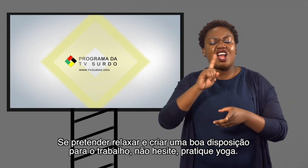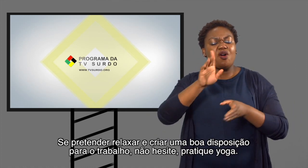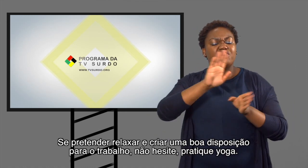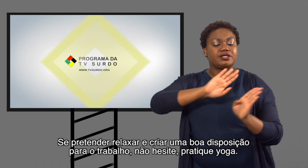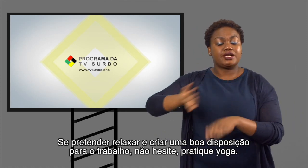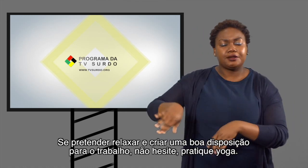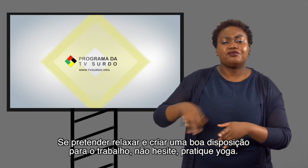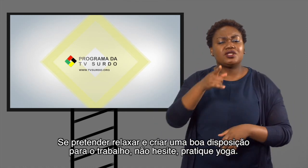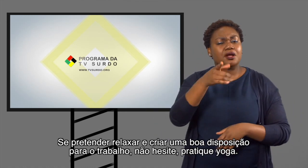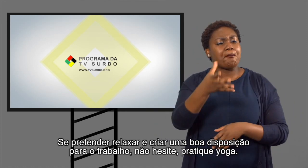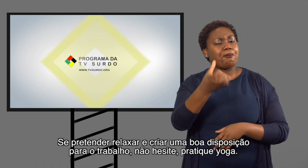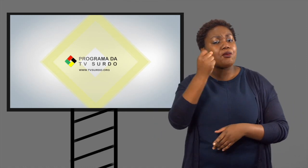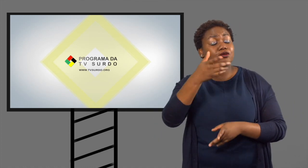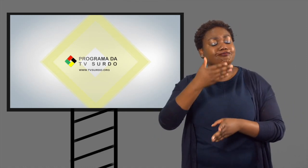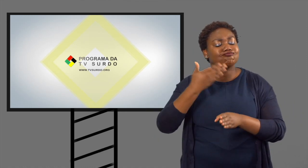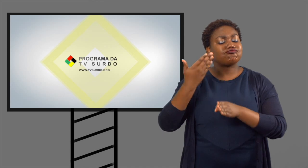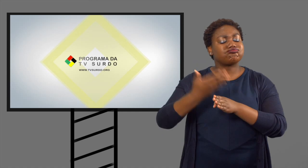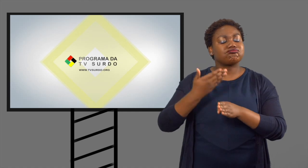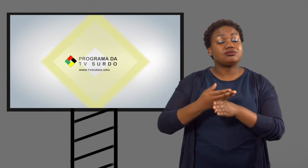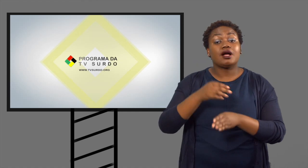hesite Pratique yoga